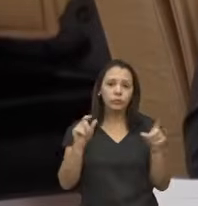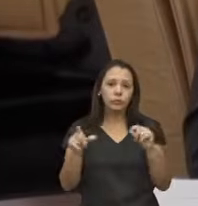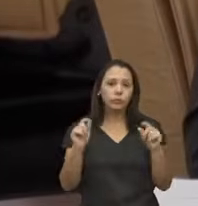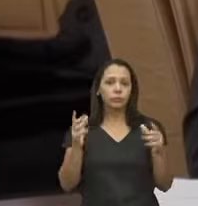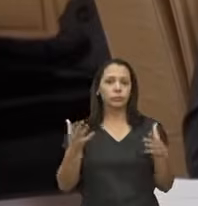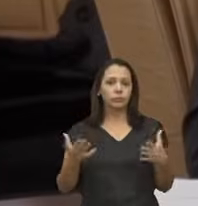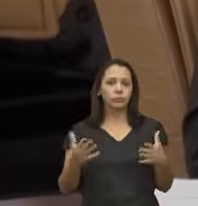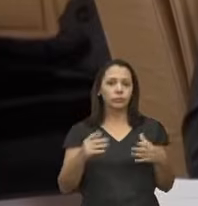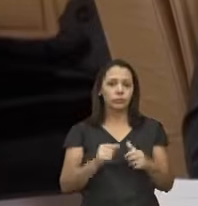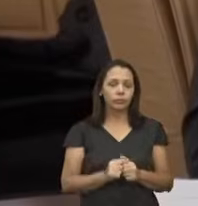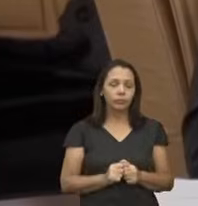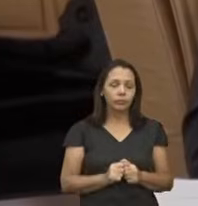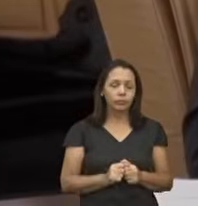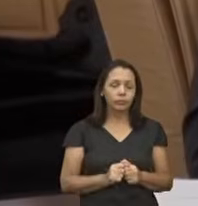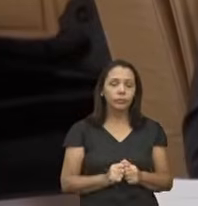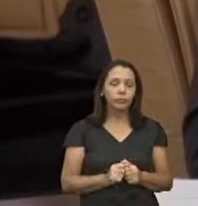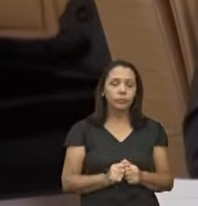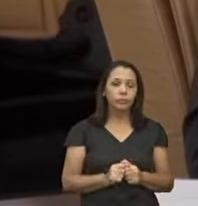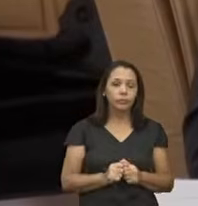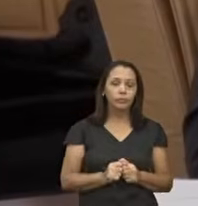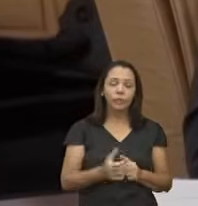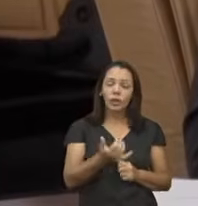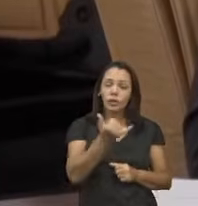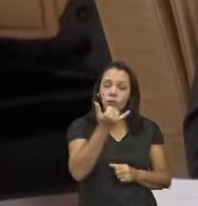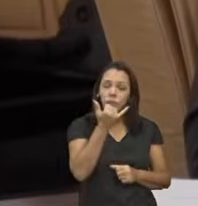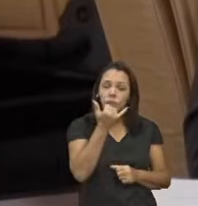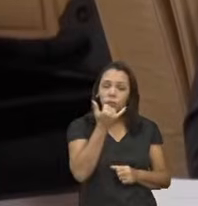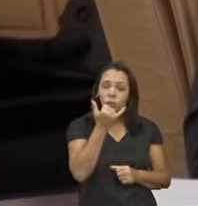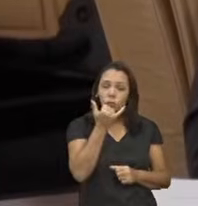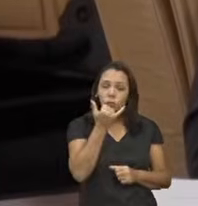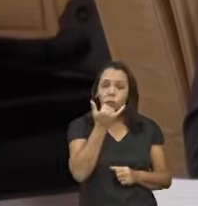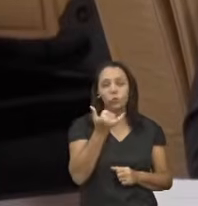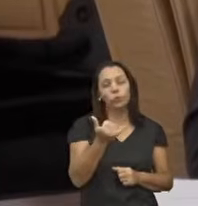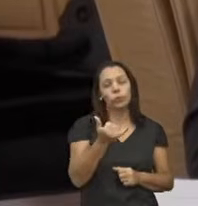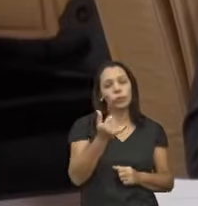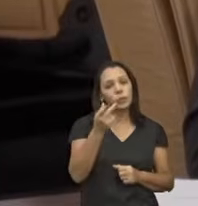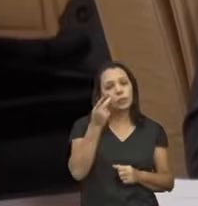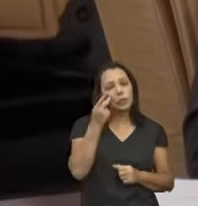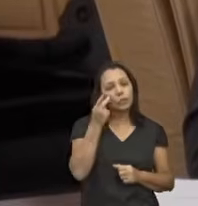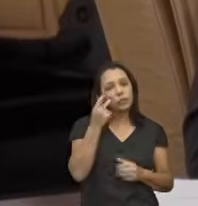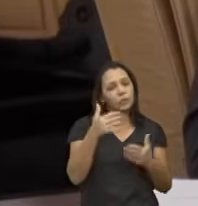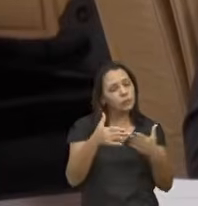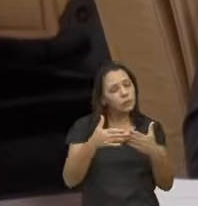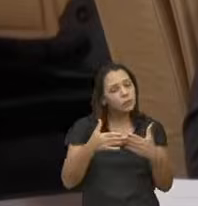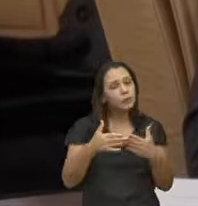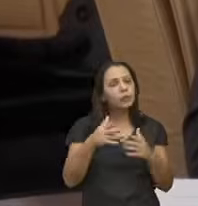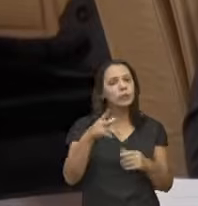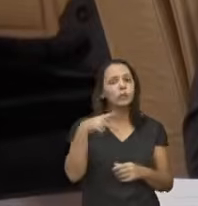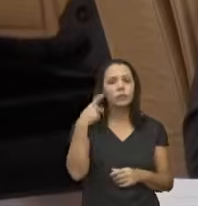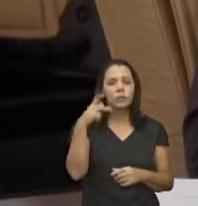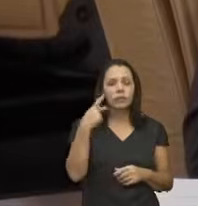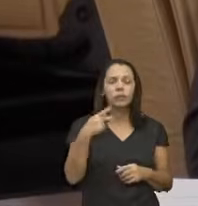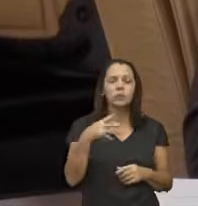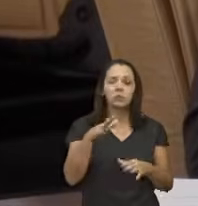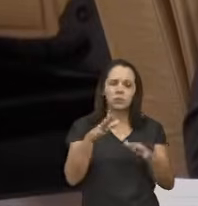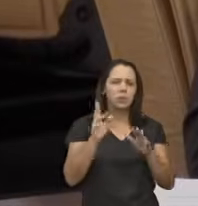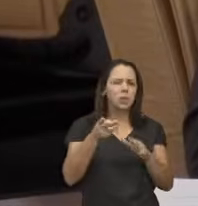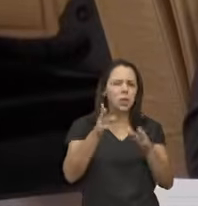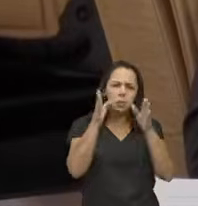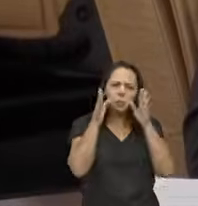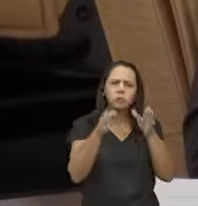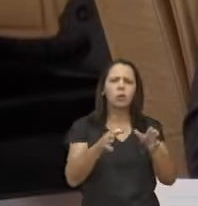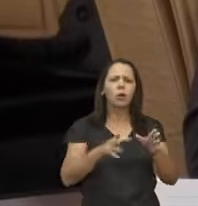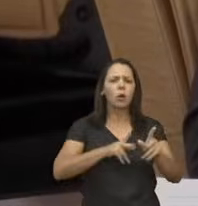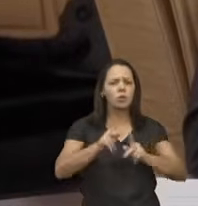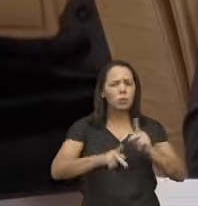Eu vou votar mais uma vez. Inclusive, peço desculpa, peço licença ao vereador Paulinho, que é um vereador muito atento às necessidades da população, que